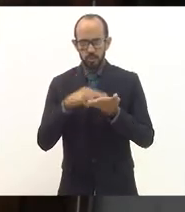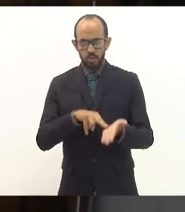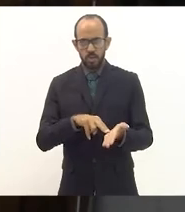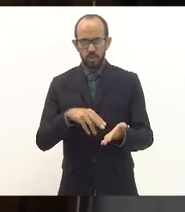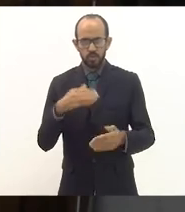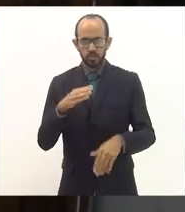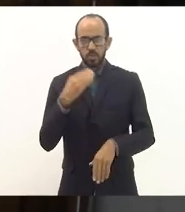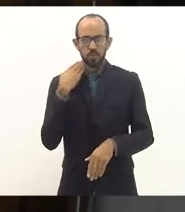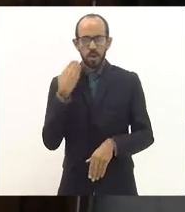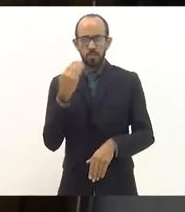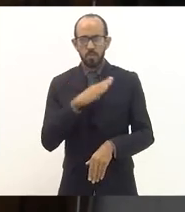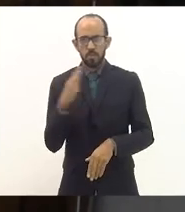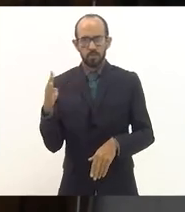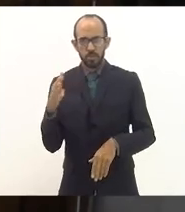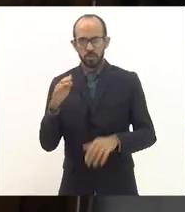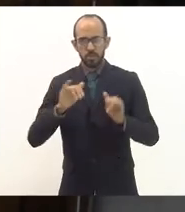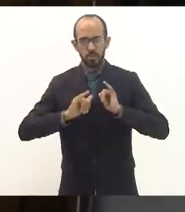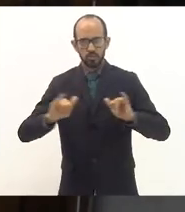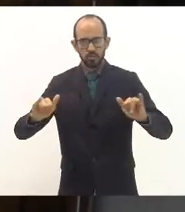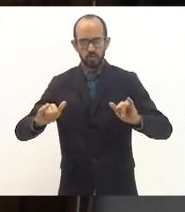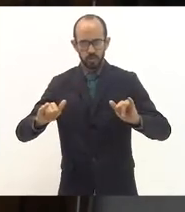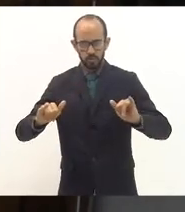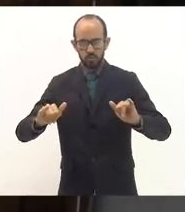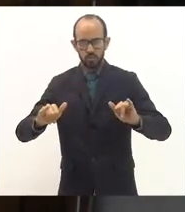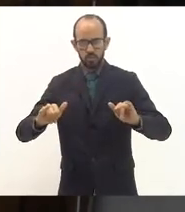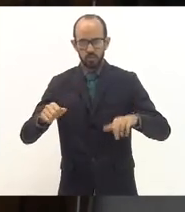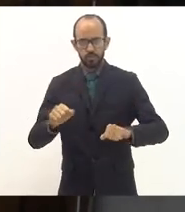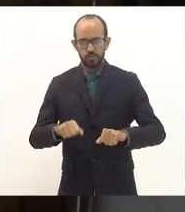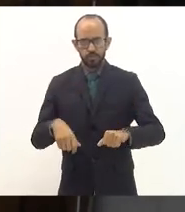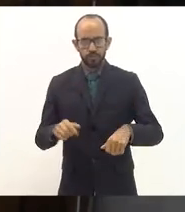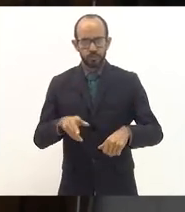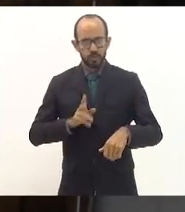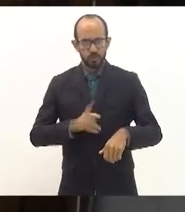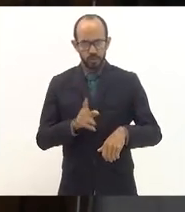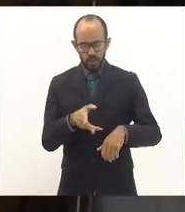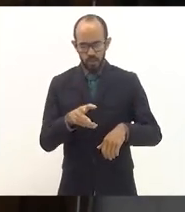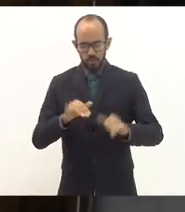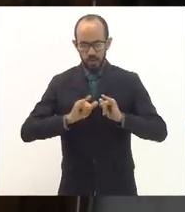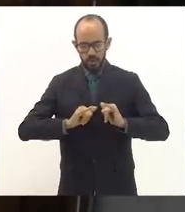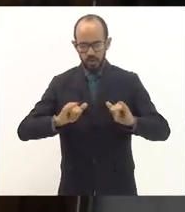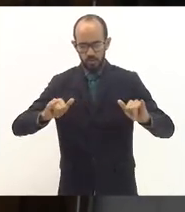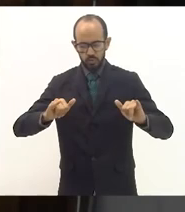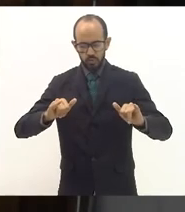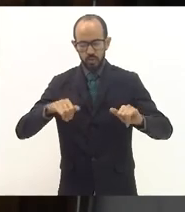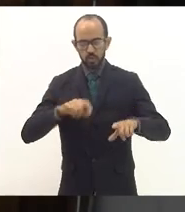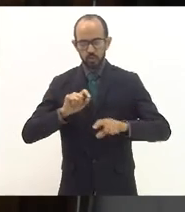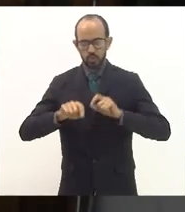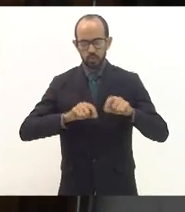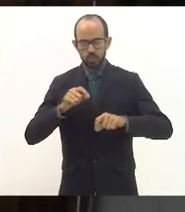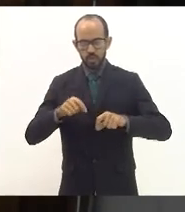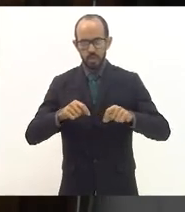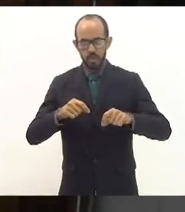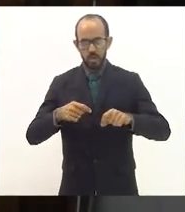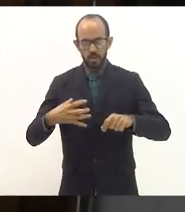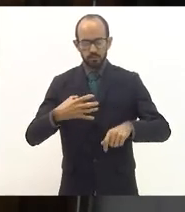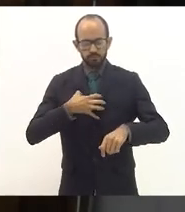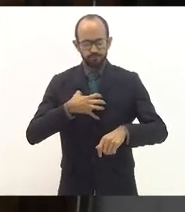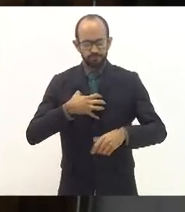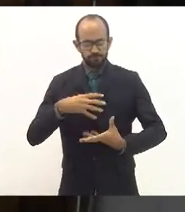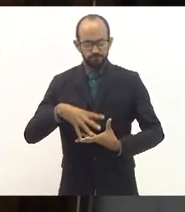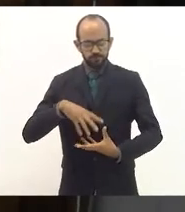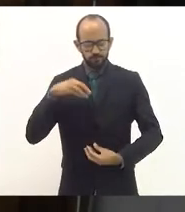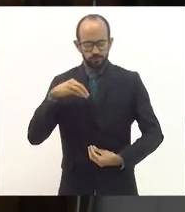do Brasil, eles estão anunciando isto. E sempre que eles anunciam isto, vem na nossa alma a